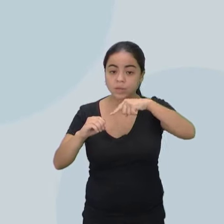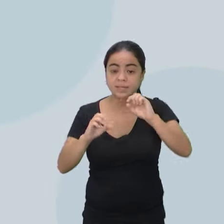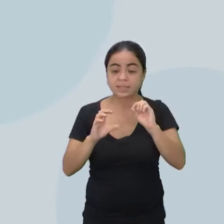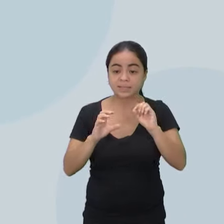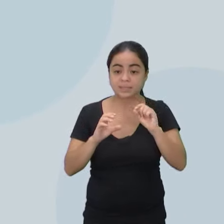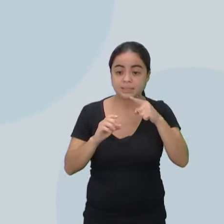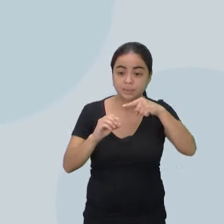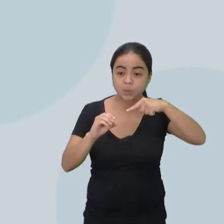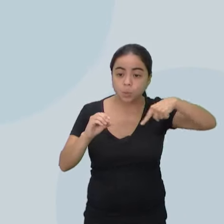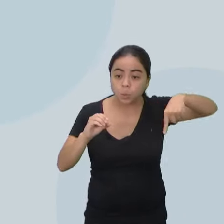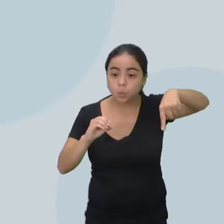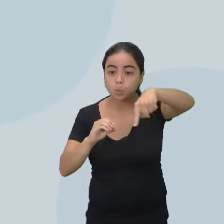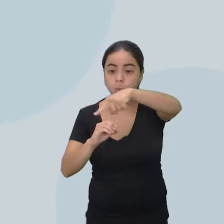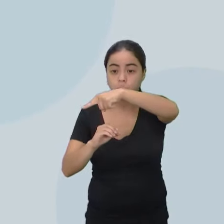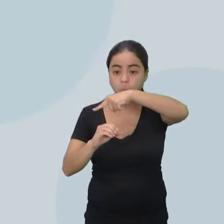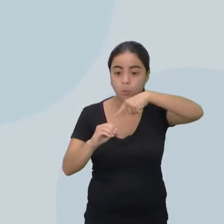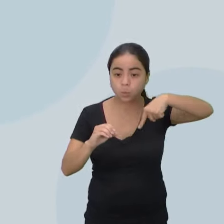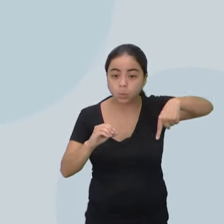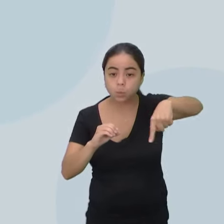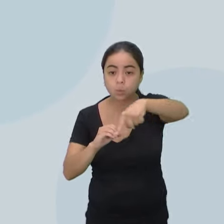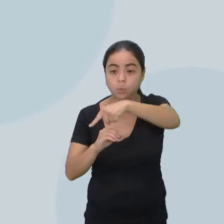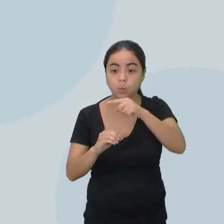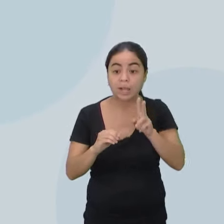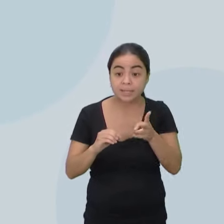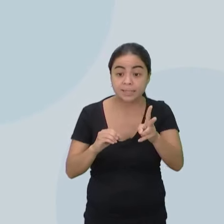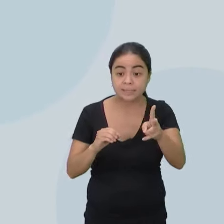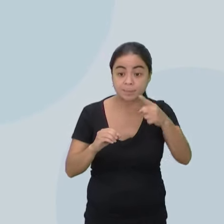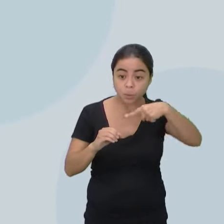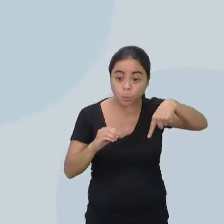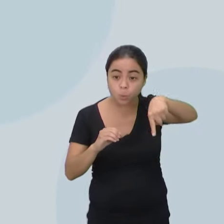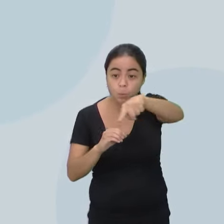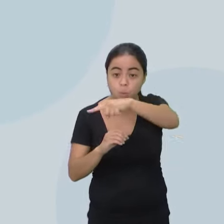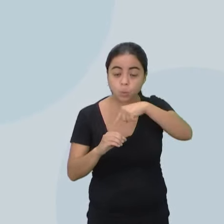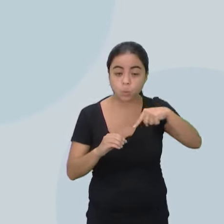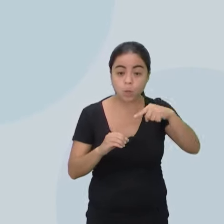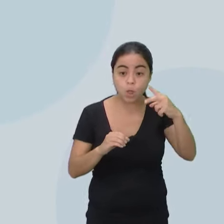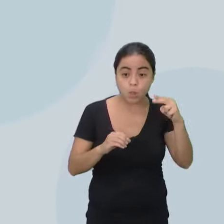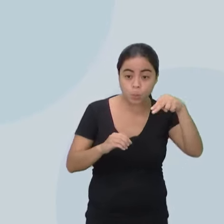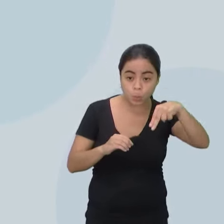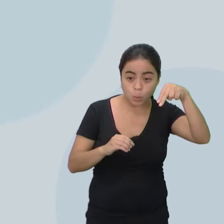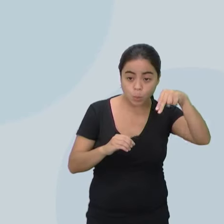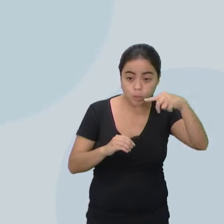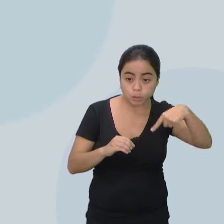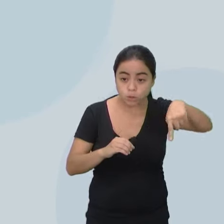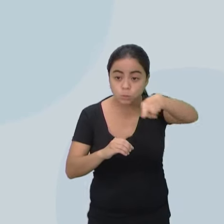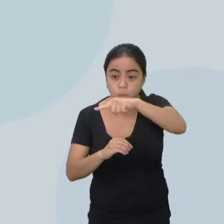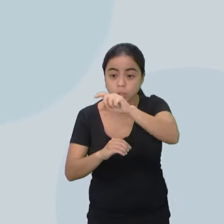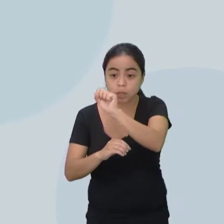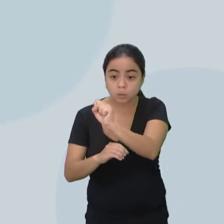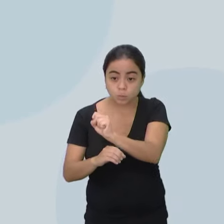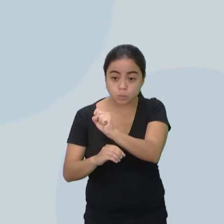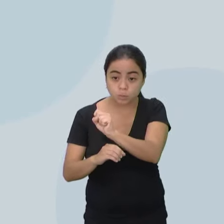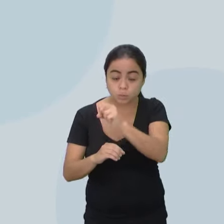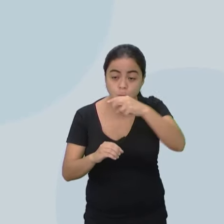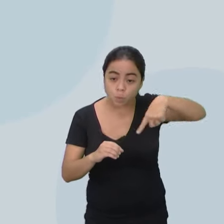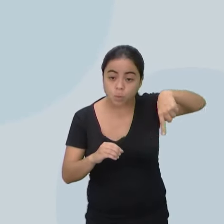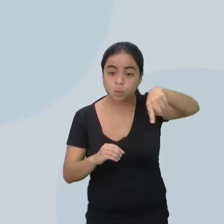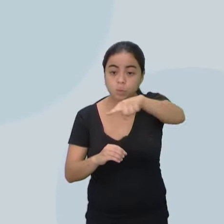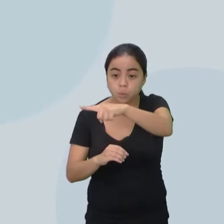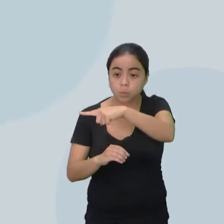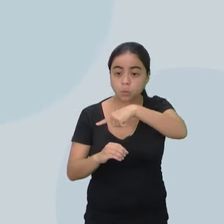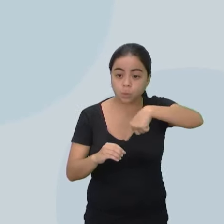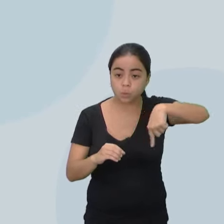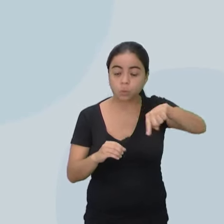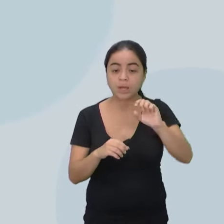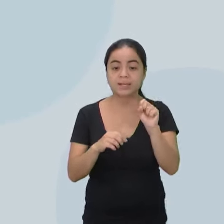do norte para o sul. Então, quando o campo magnético movimenta, quando esta região aqui, ó, começa a mexer,